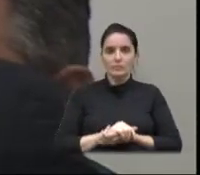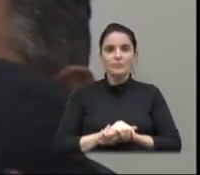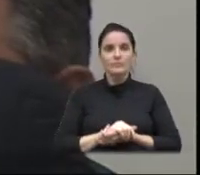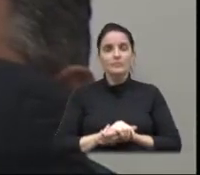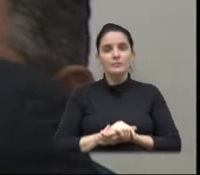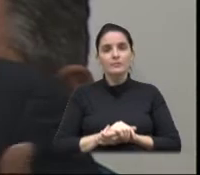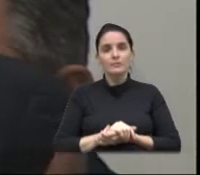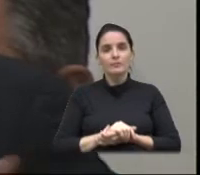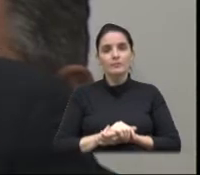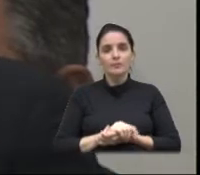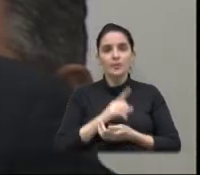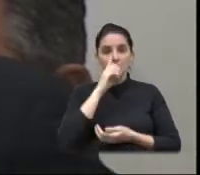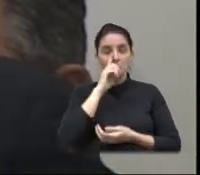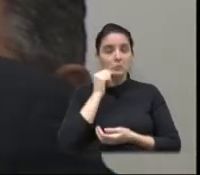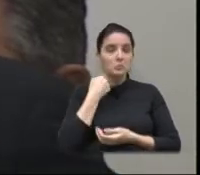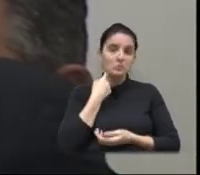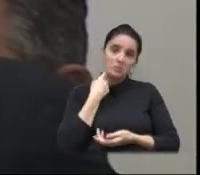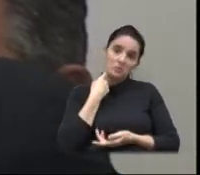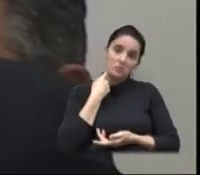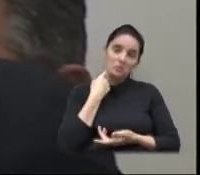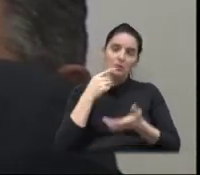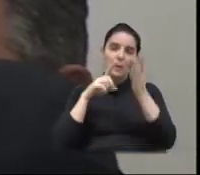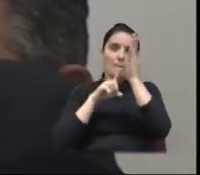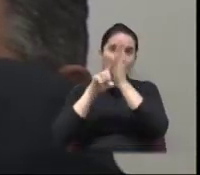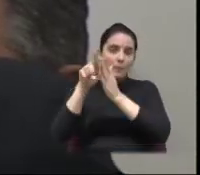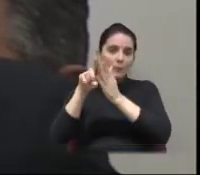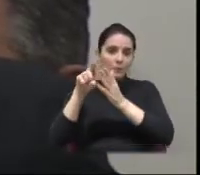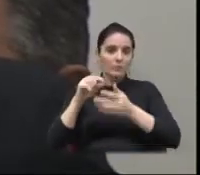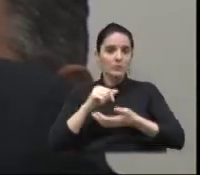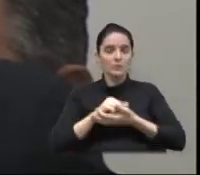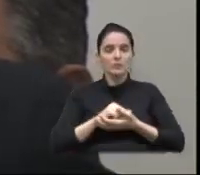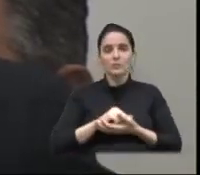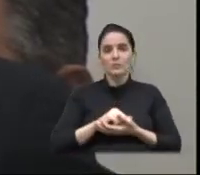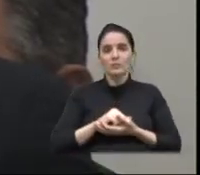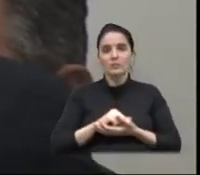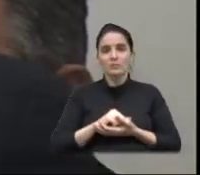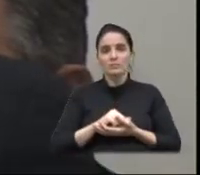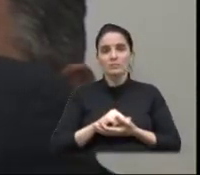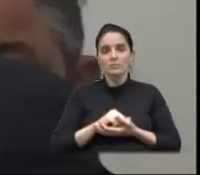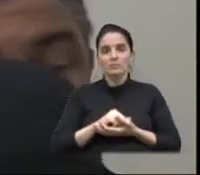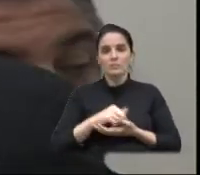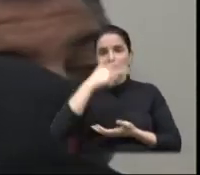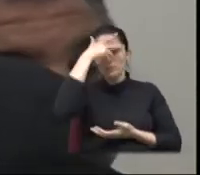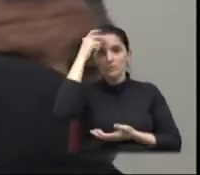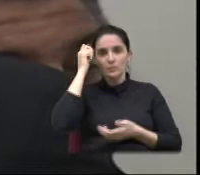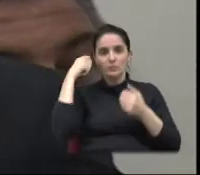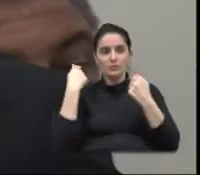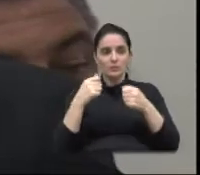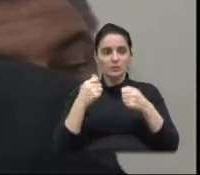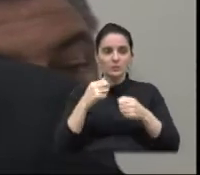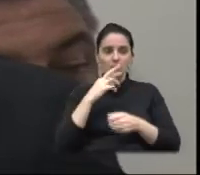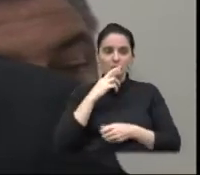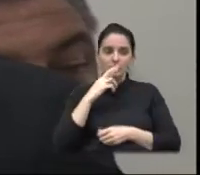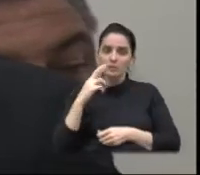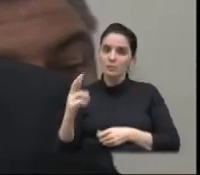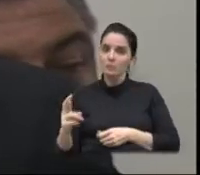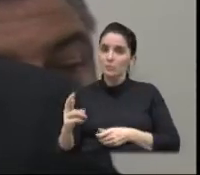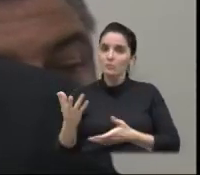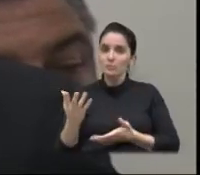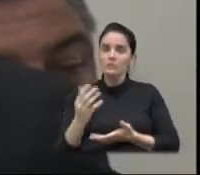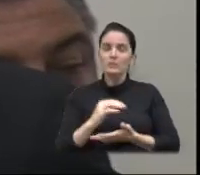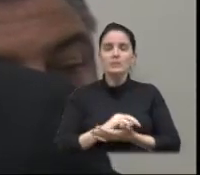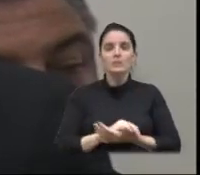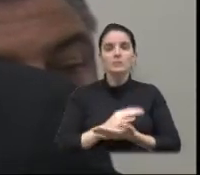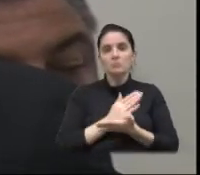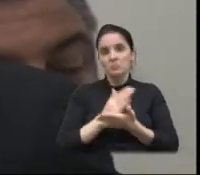meu requerimento, ele venha essa resposta com a previsão do início das